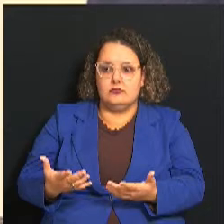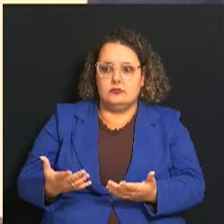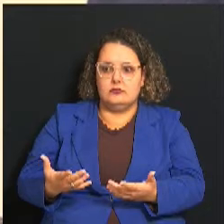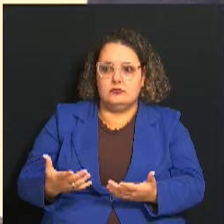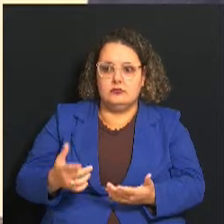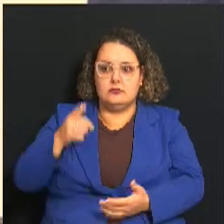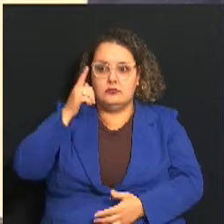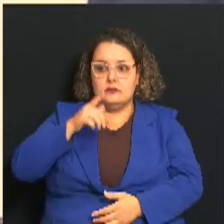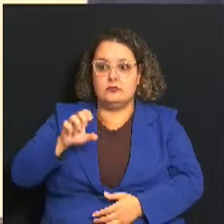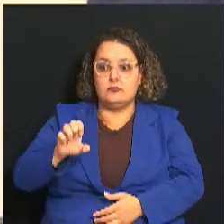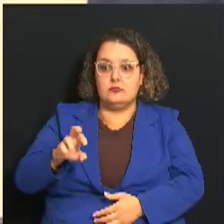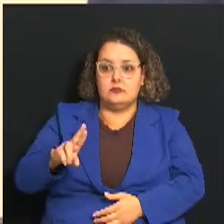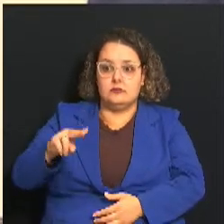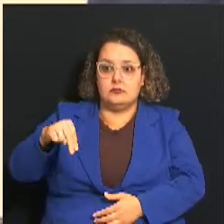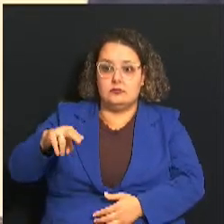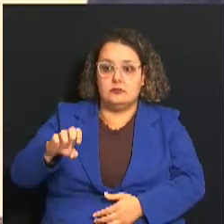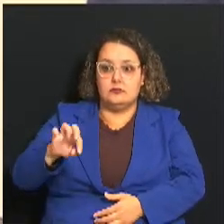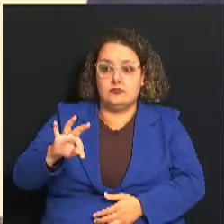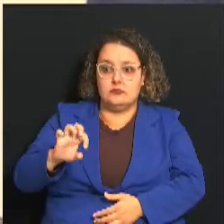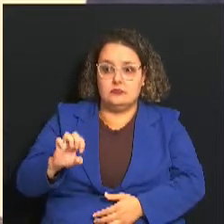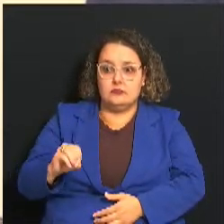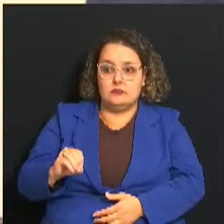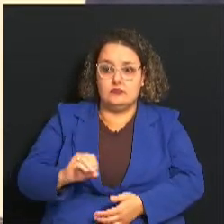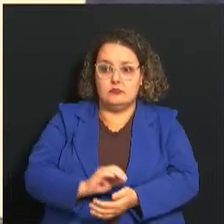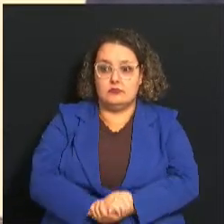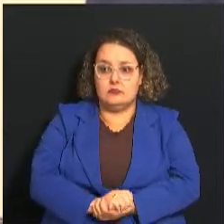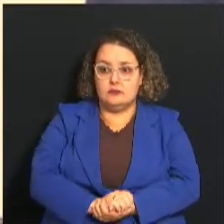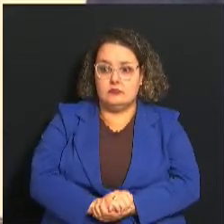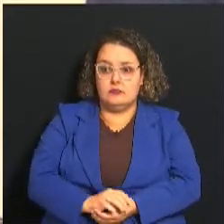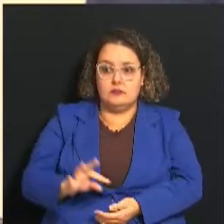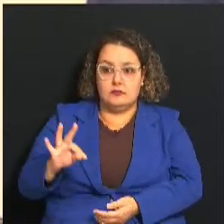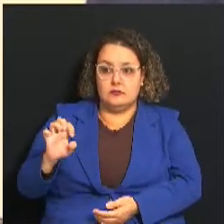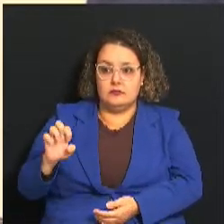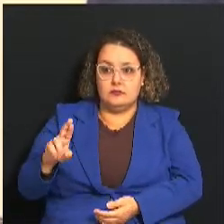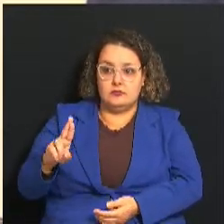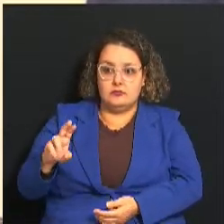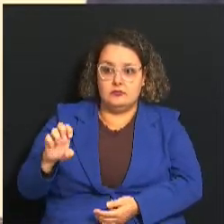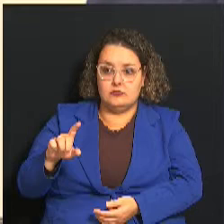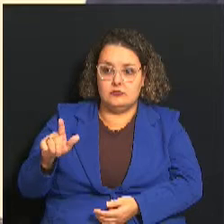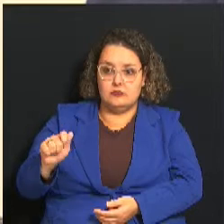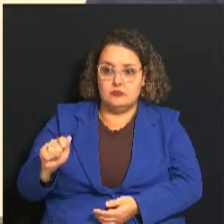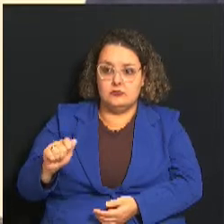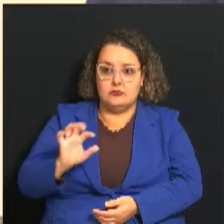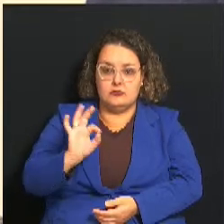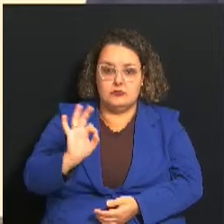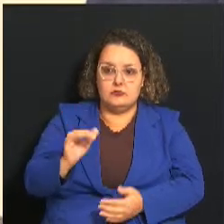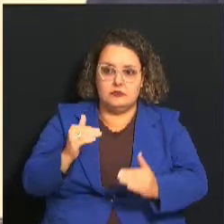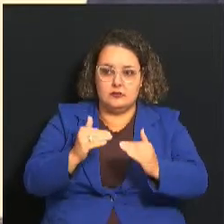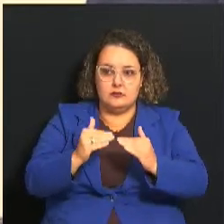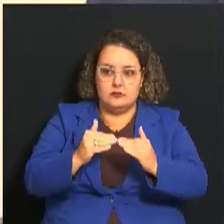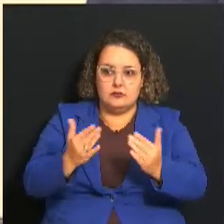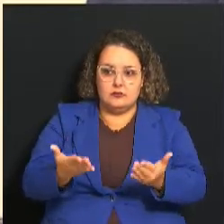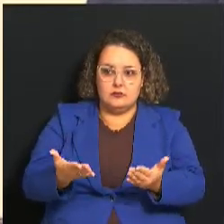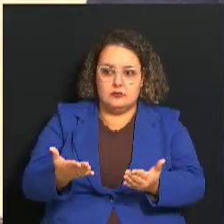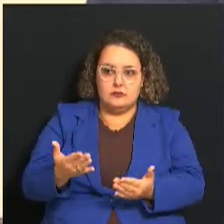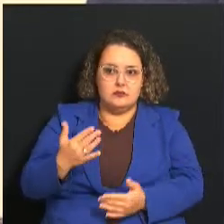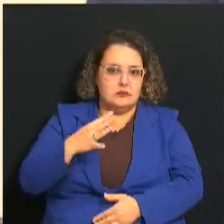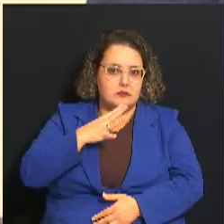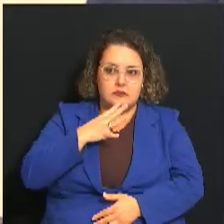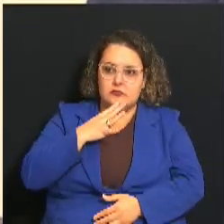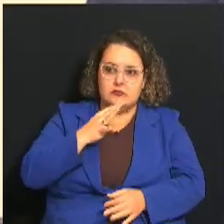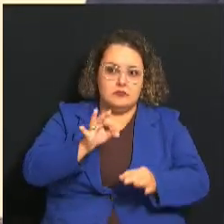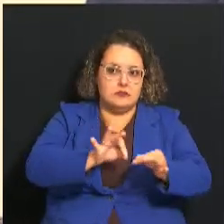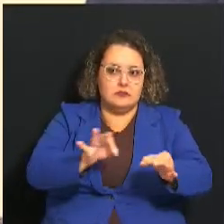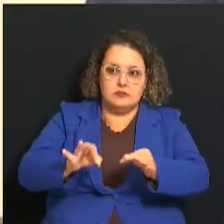Ernesto, fizemos o debate e, Tereza, não foi nada combinado. Eu não conheço esse programa de arborização do